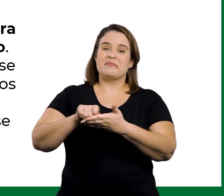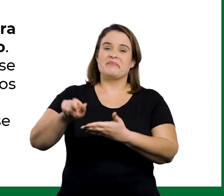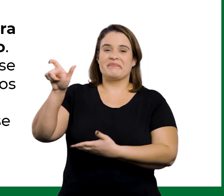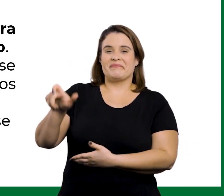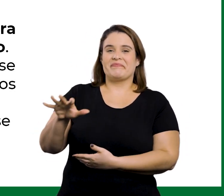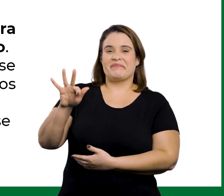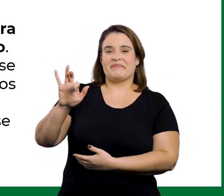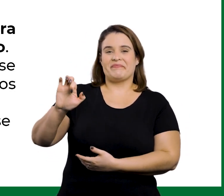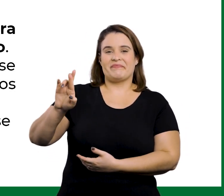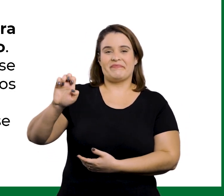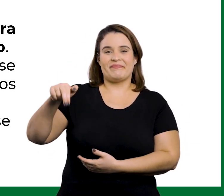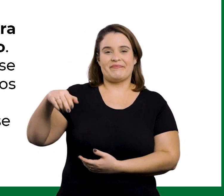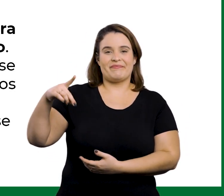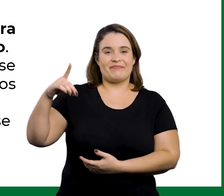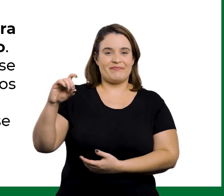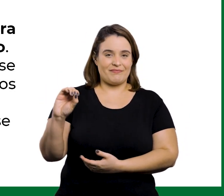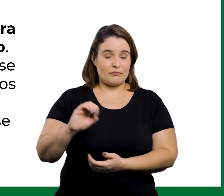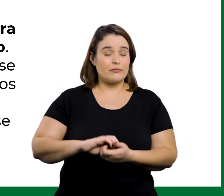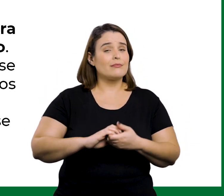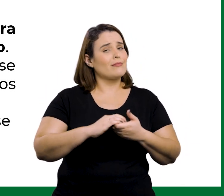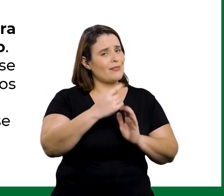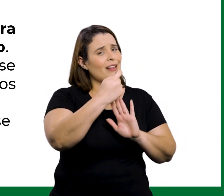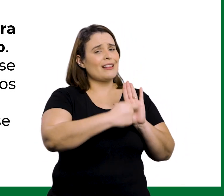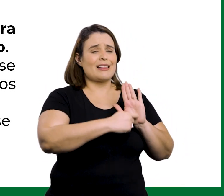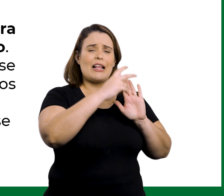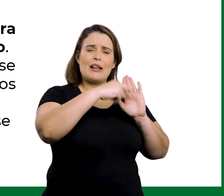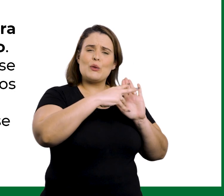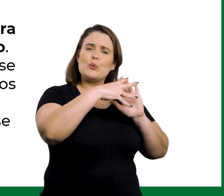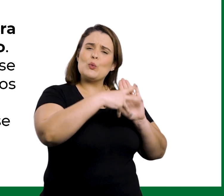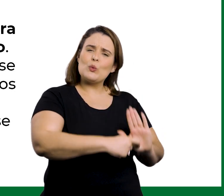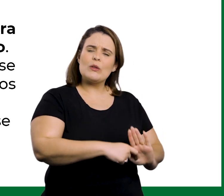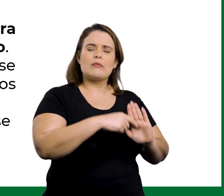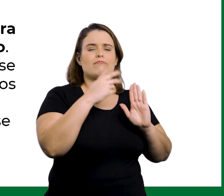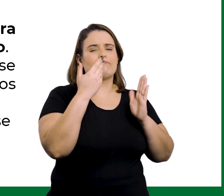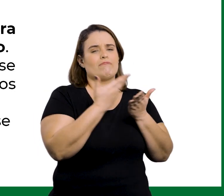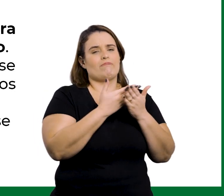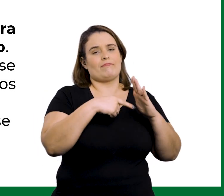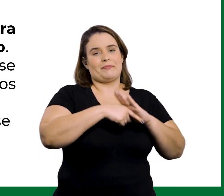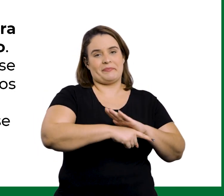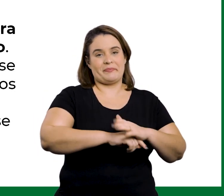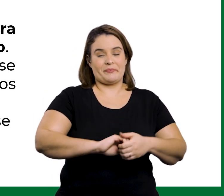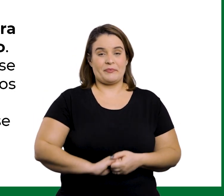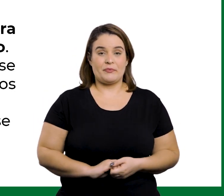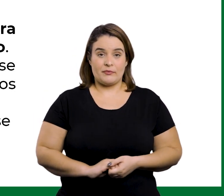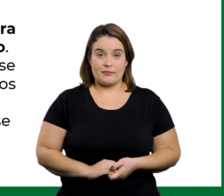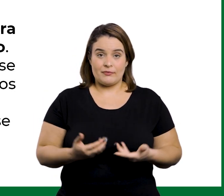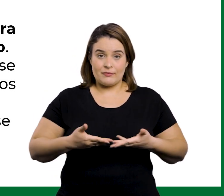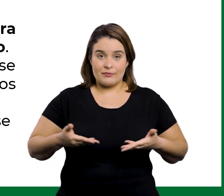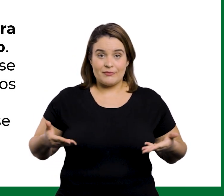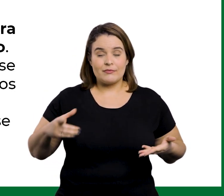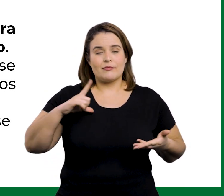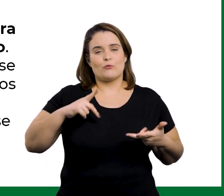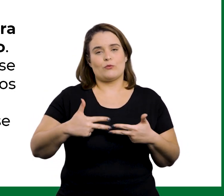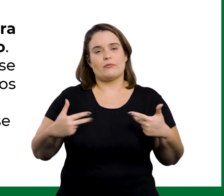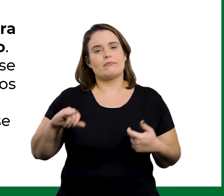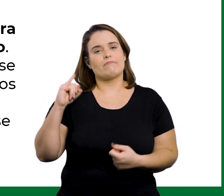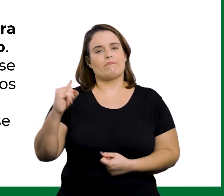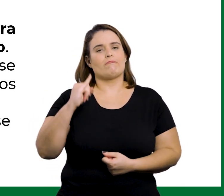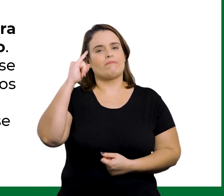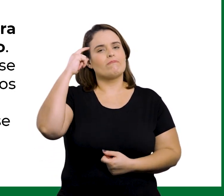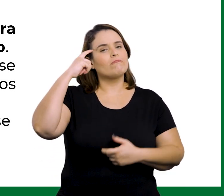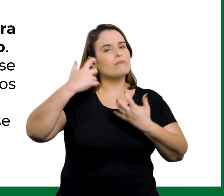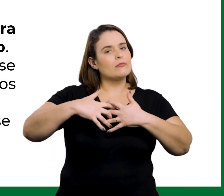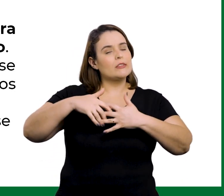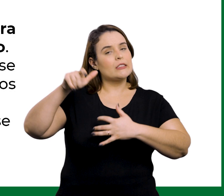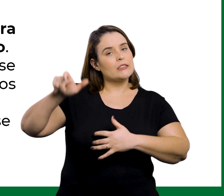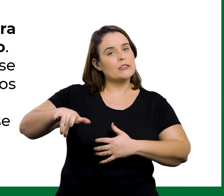por Fernando Cássio. Vale a leitura do texto na íntegra para se aprofundar. Trazemos abaixo elementos importantes